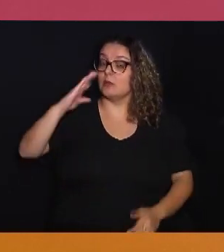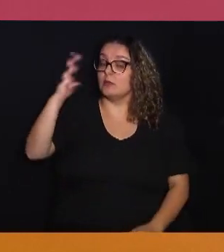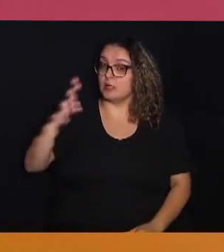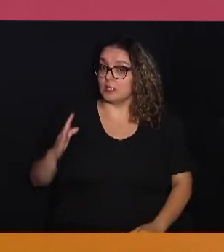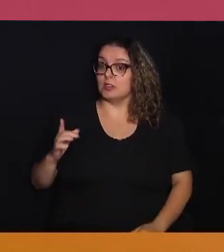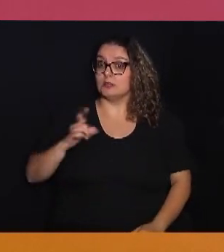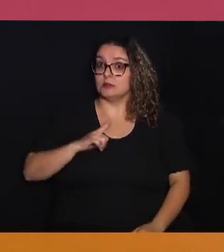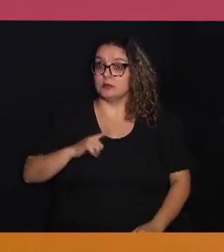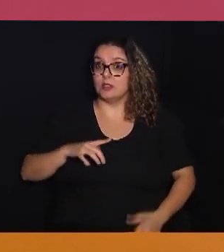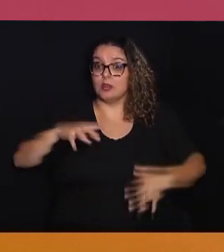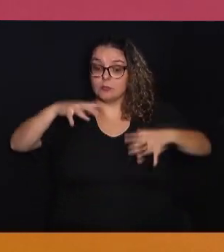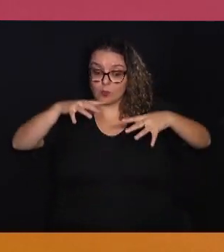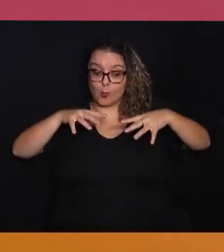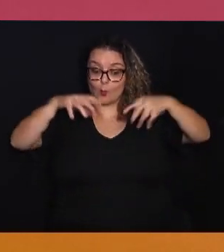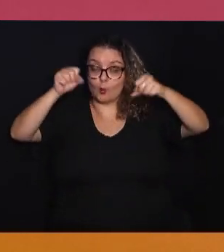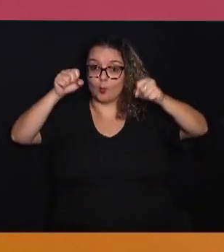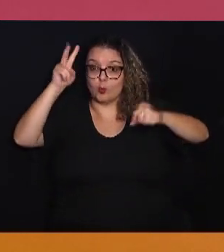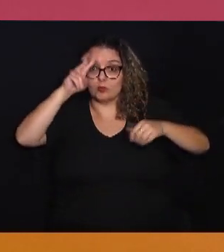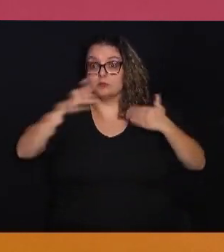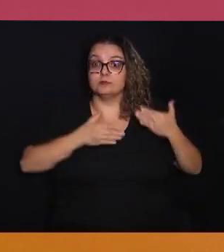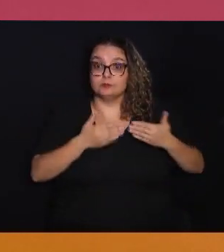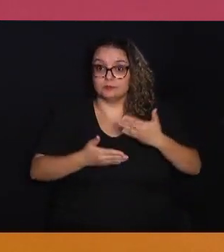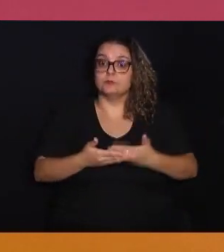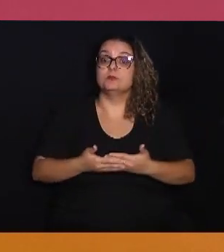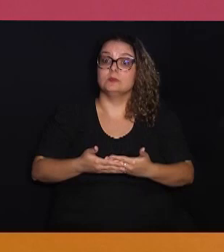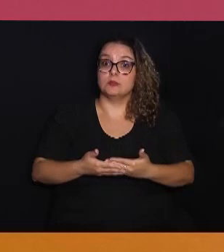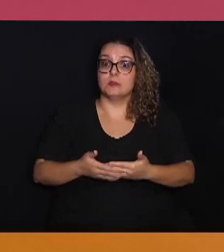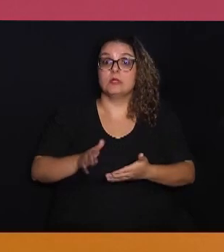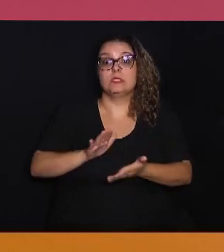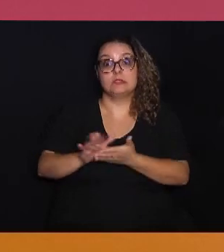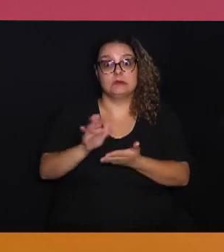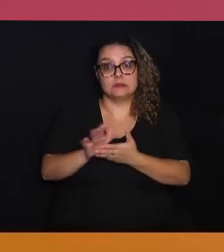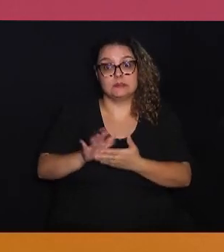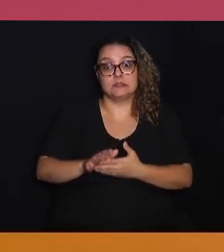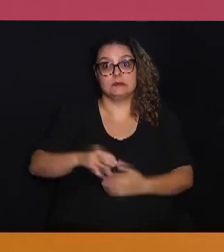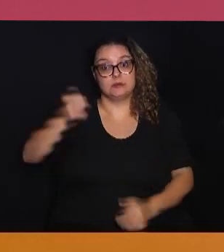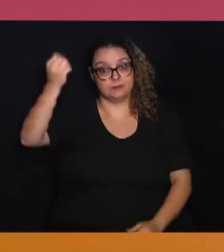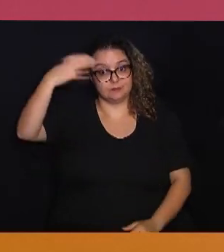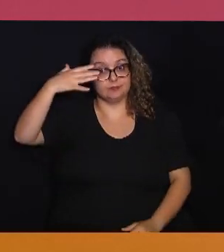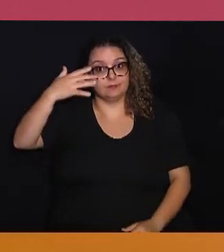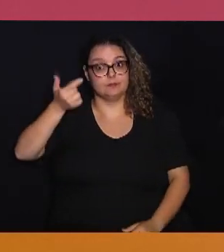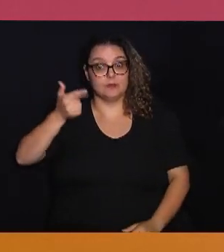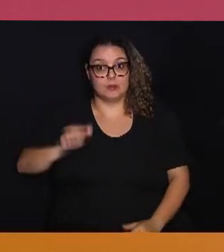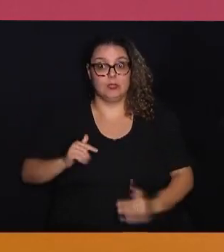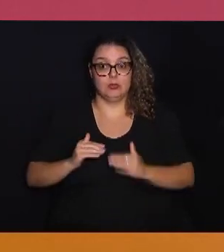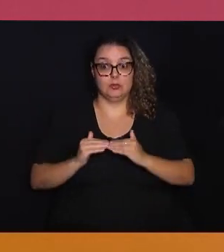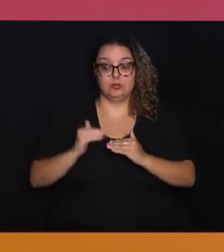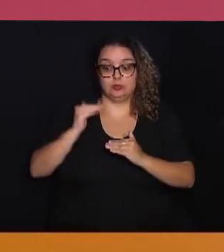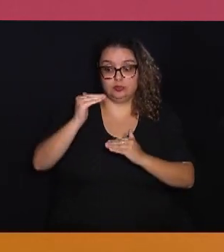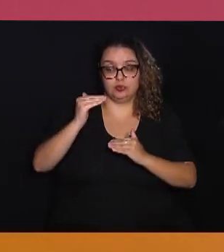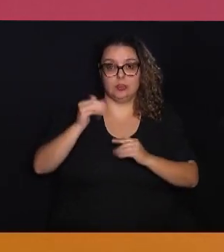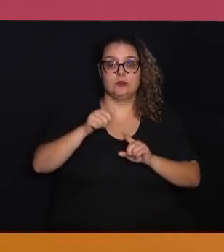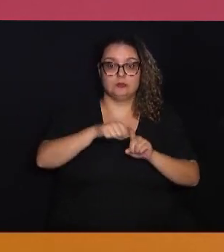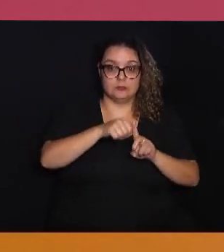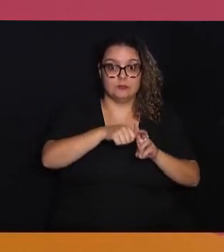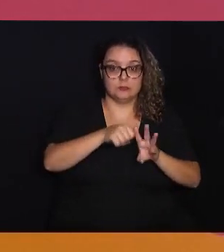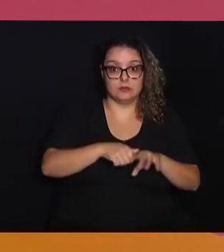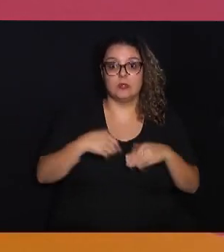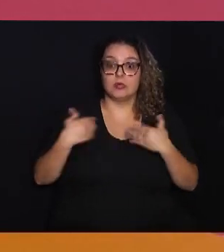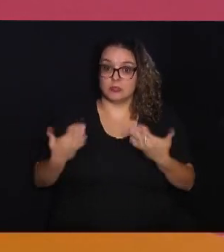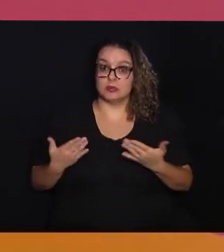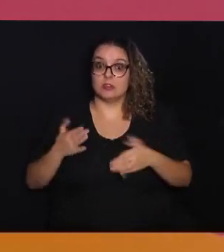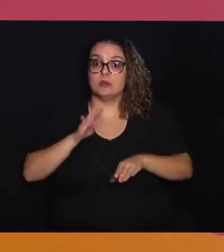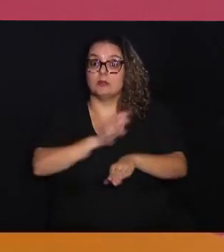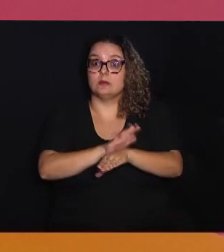que o Brasil vive a seca mais severa da sua história recente e o custo da energia deve permanecer elevado nos próximos